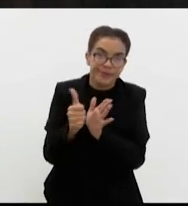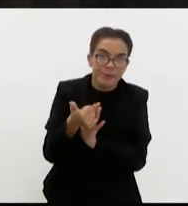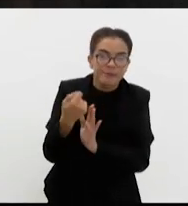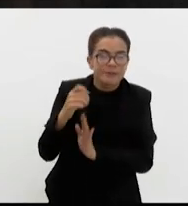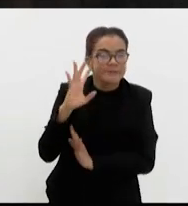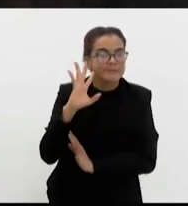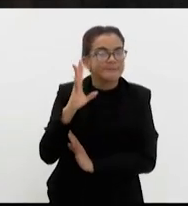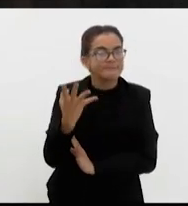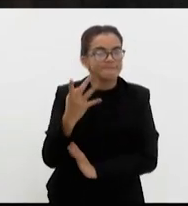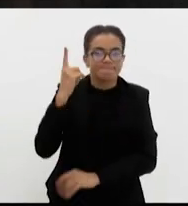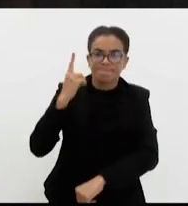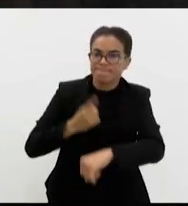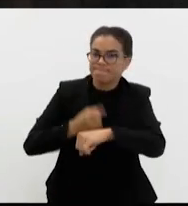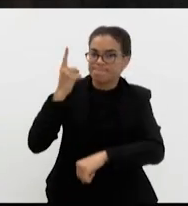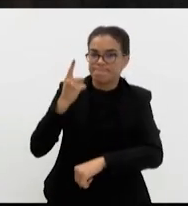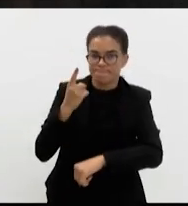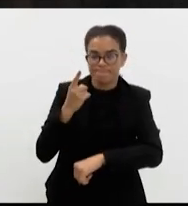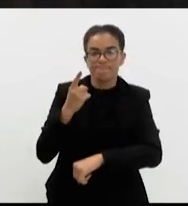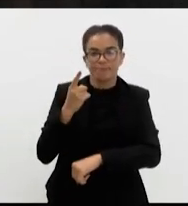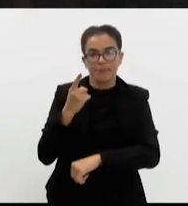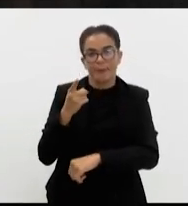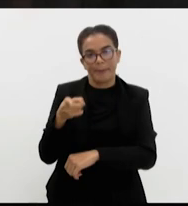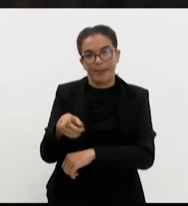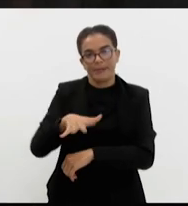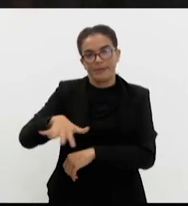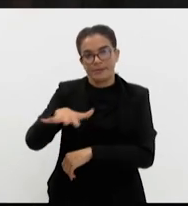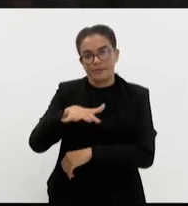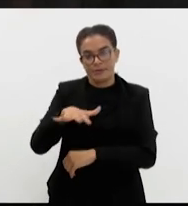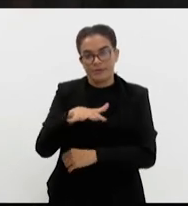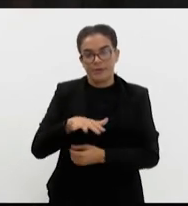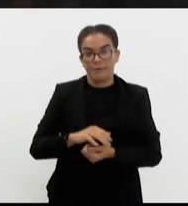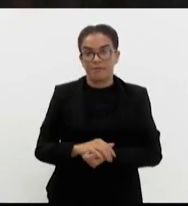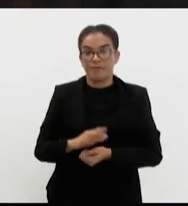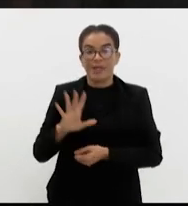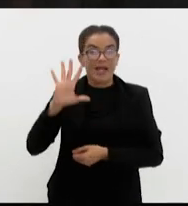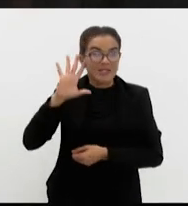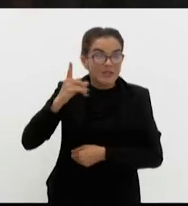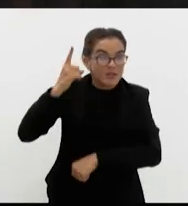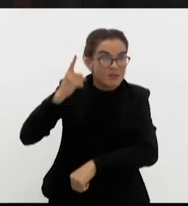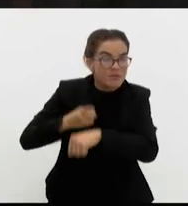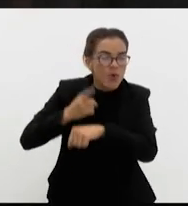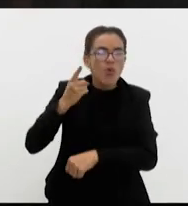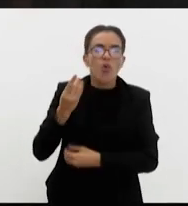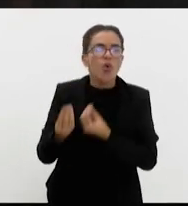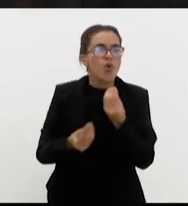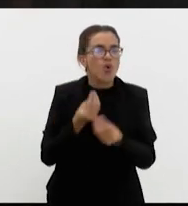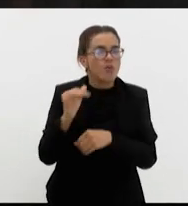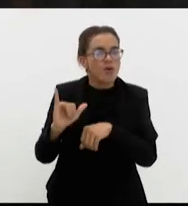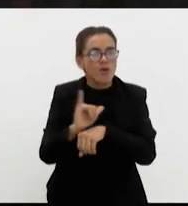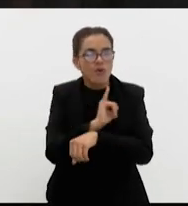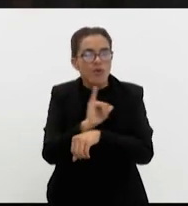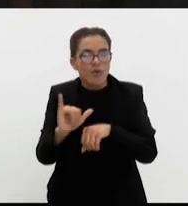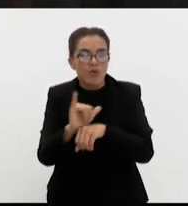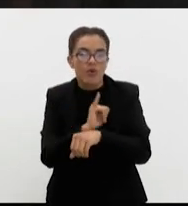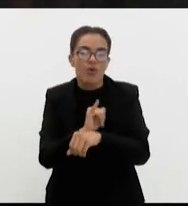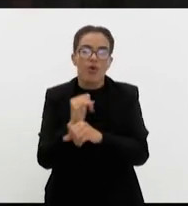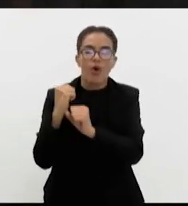solução imediata para este caso e a solução imediata a cidade que forma